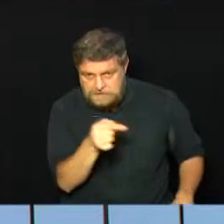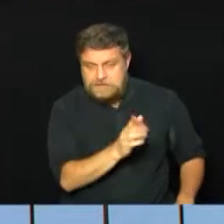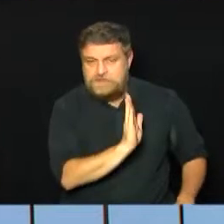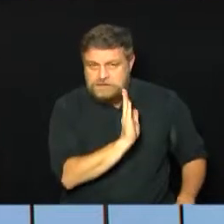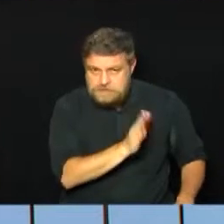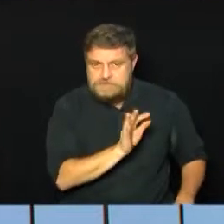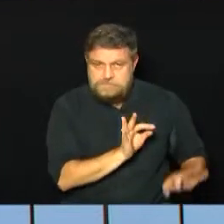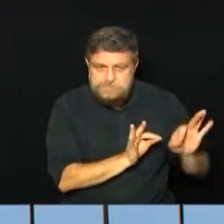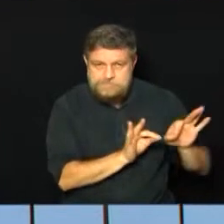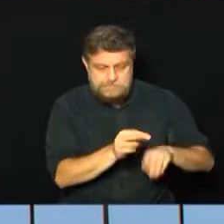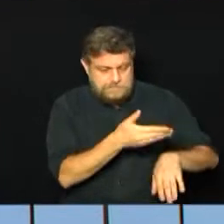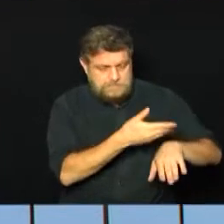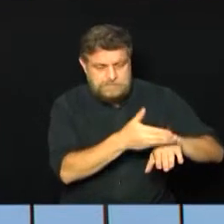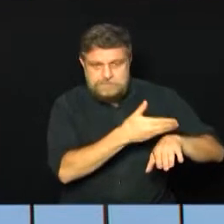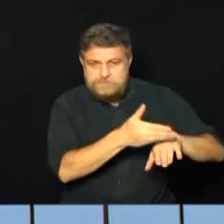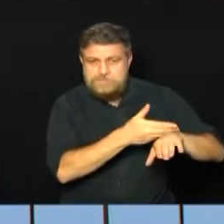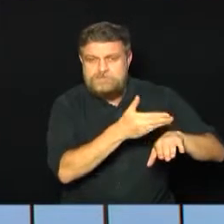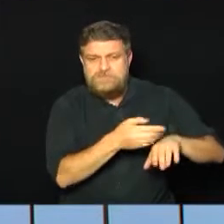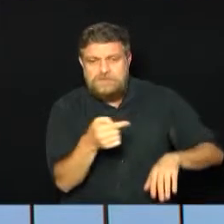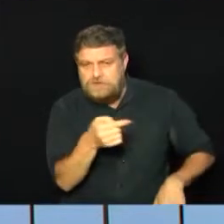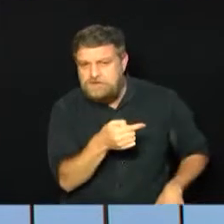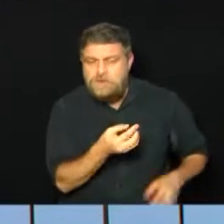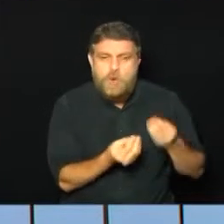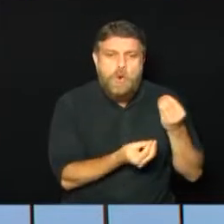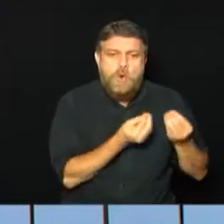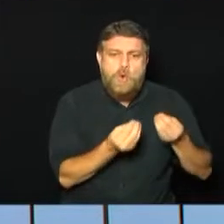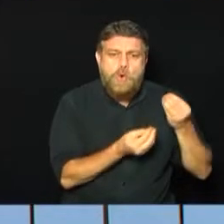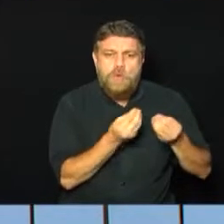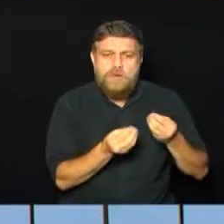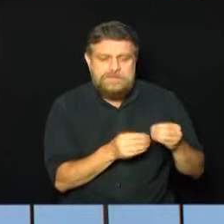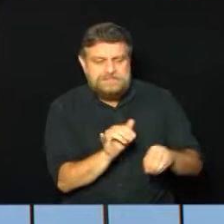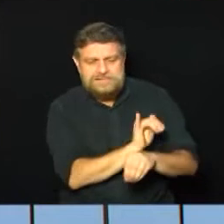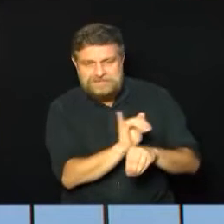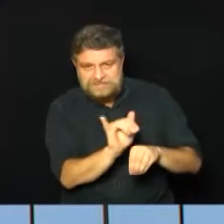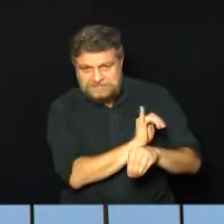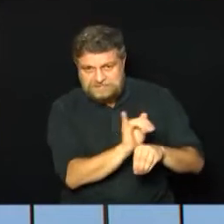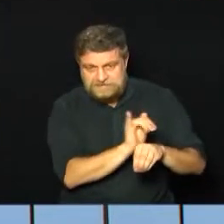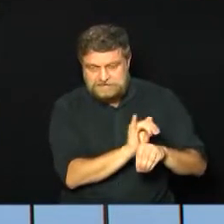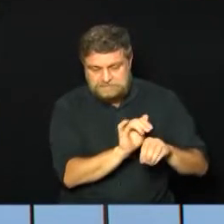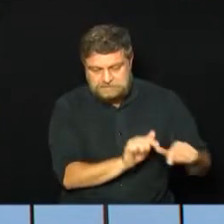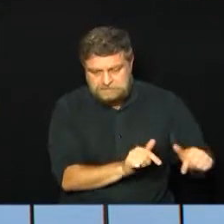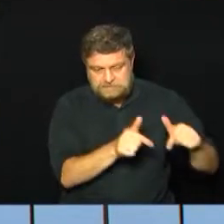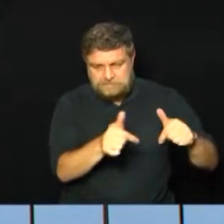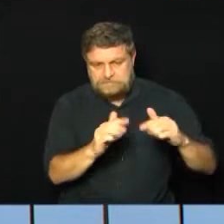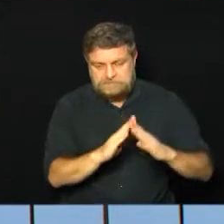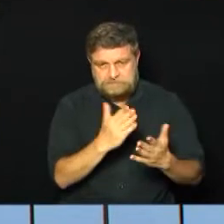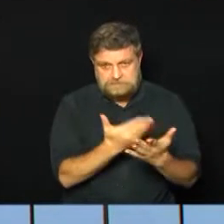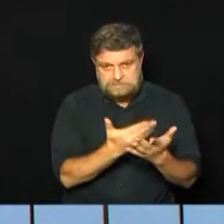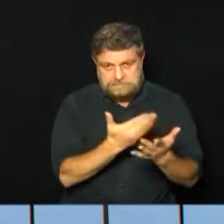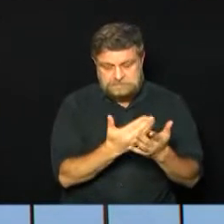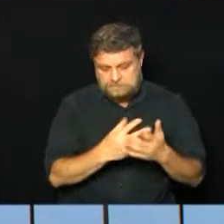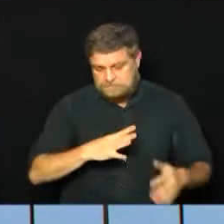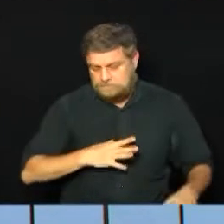providenciando treinamento e estudando como ia ser a logística dessas ações a serem implementadas nas